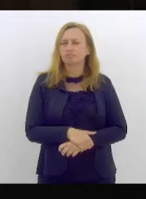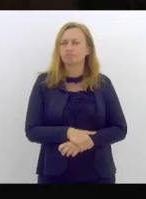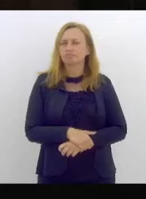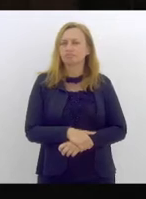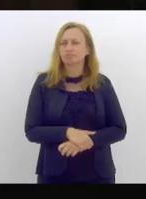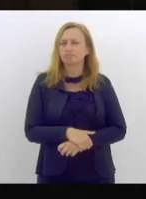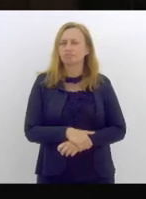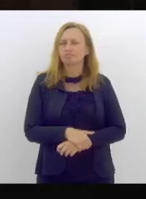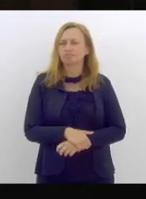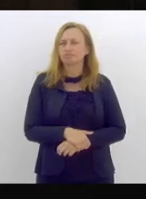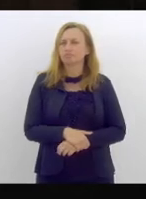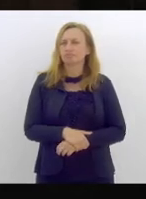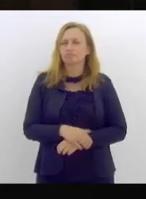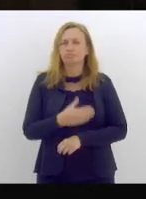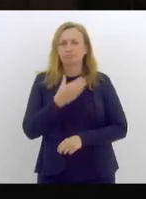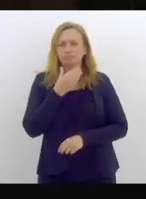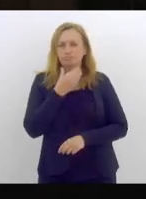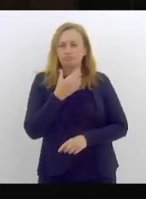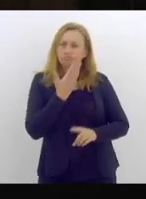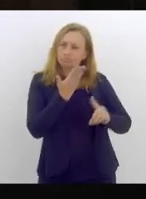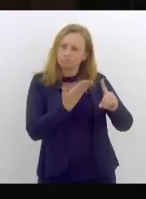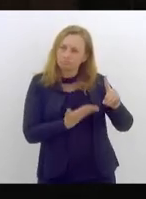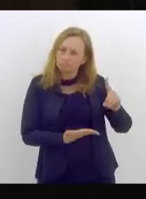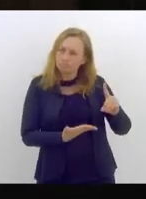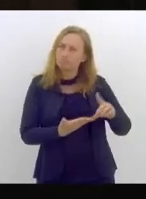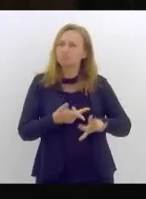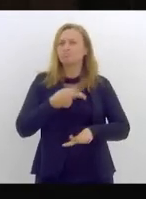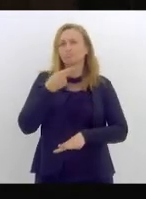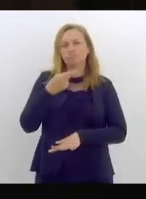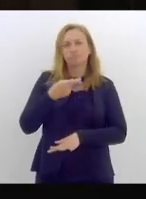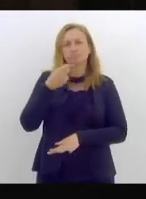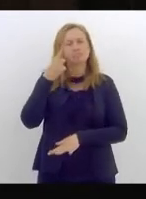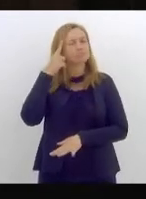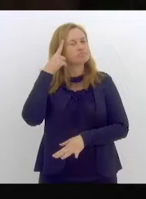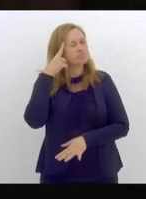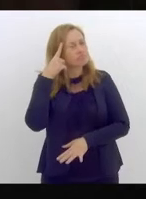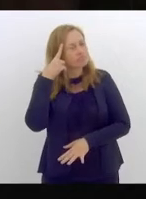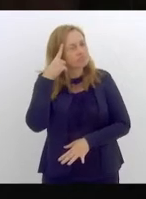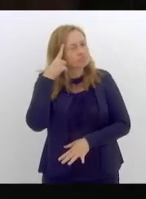missionário este que eu diria Pensador